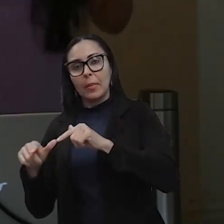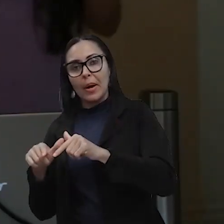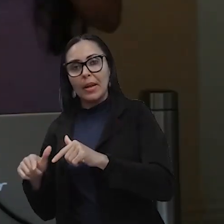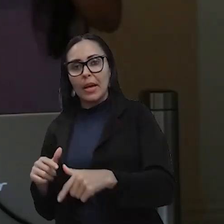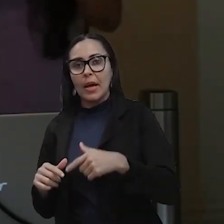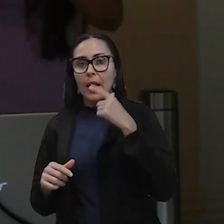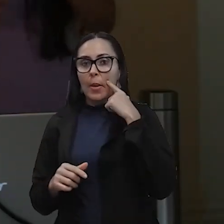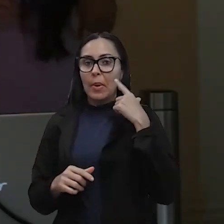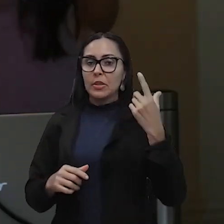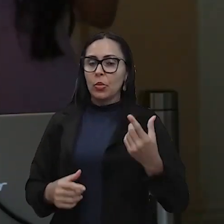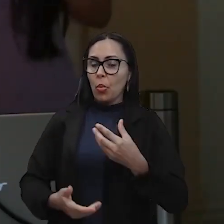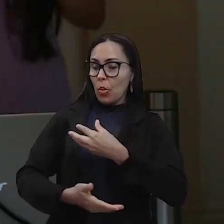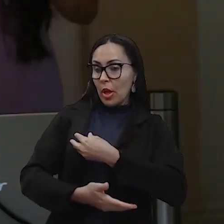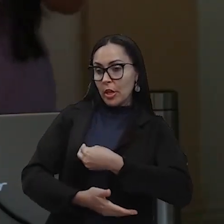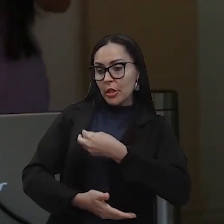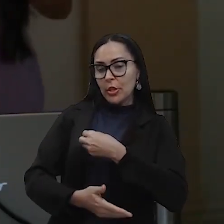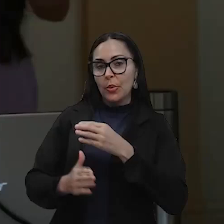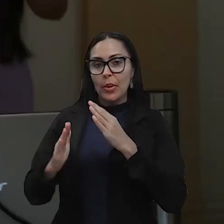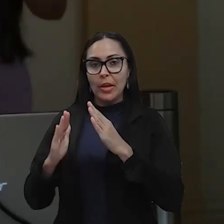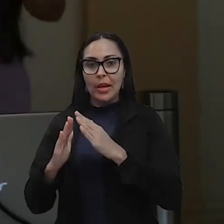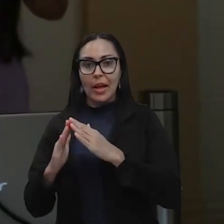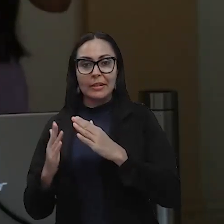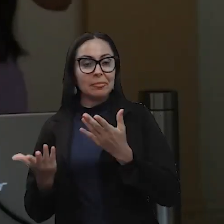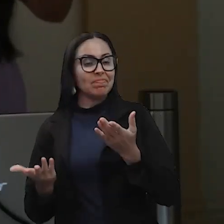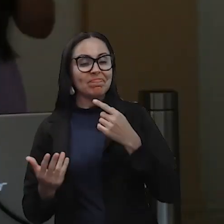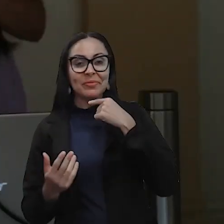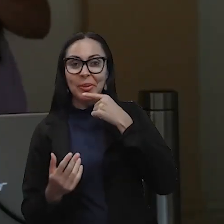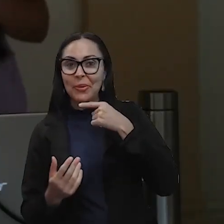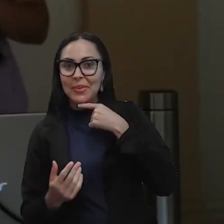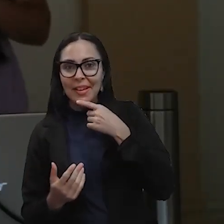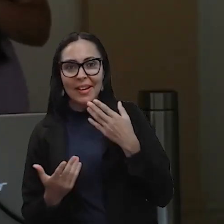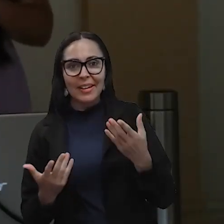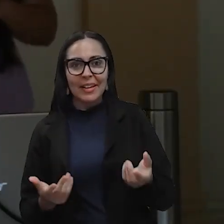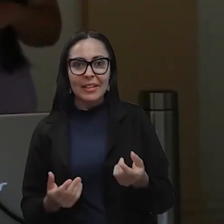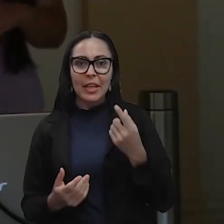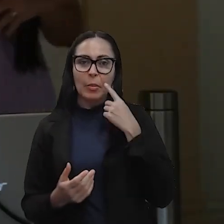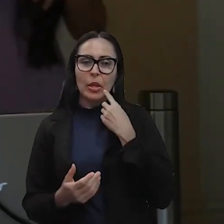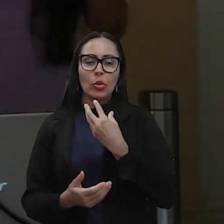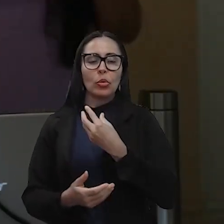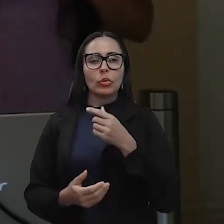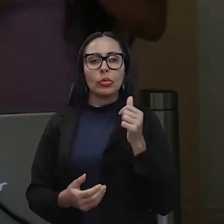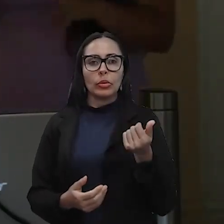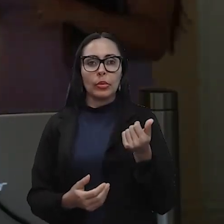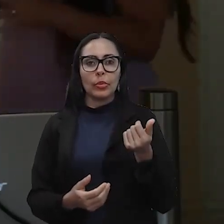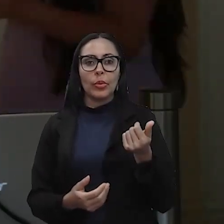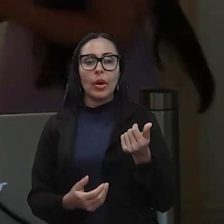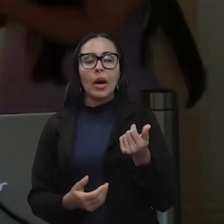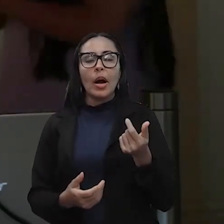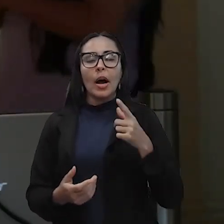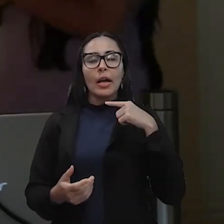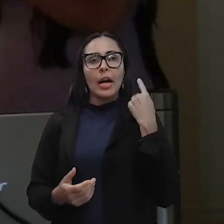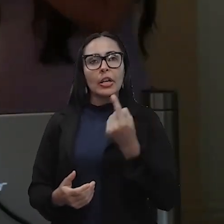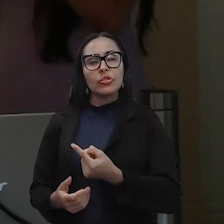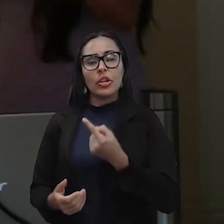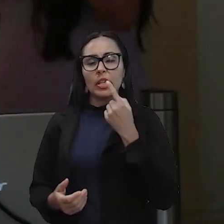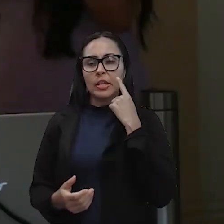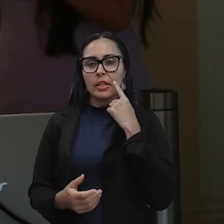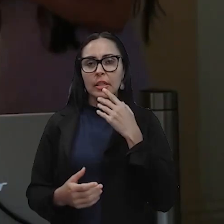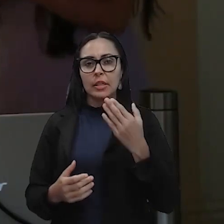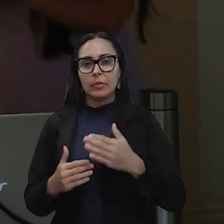tenho em casa não daria se eu deixasse ele mamando, tomando o estoquezinho do leite. Sem mais delongas, vamos lá.